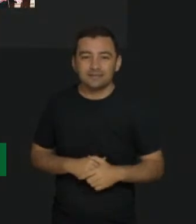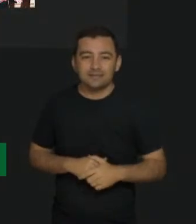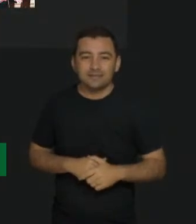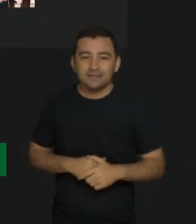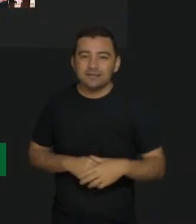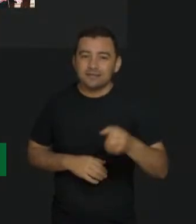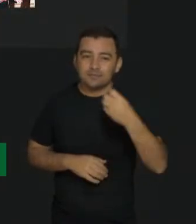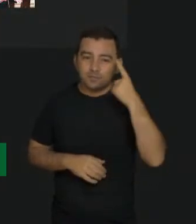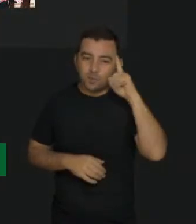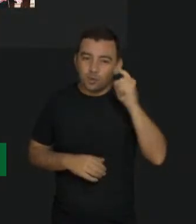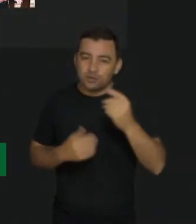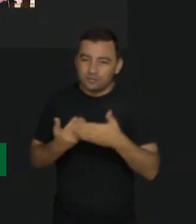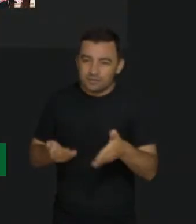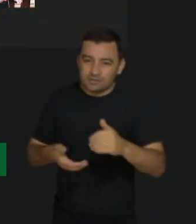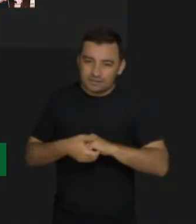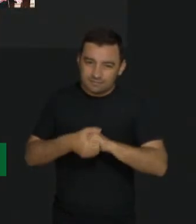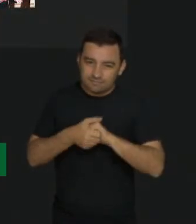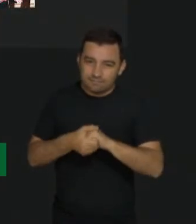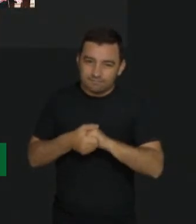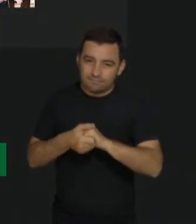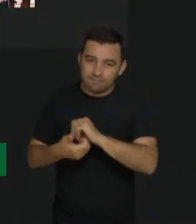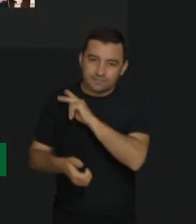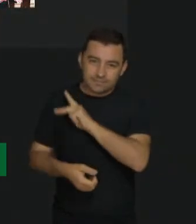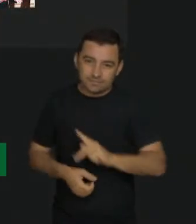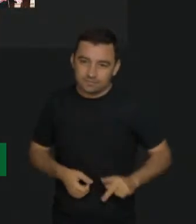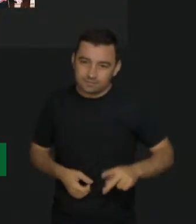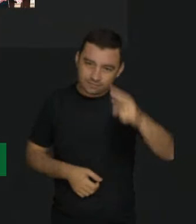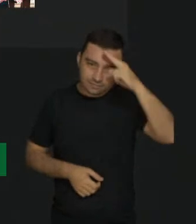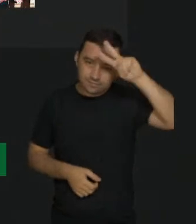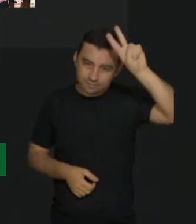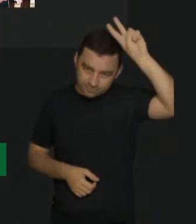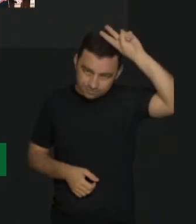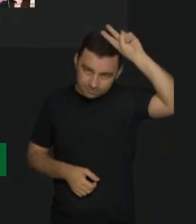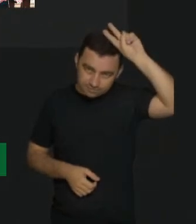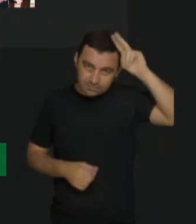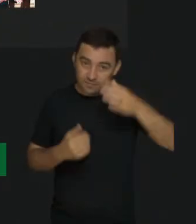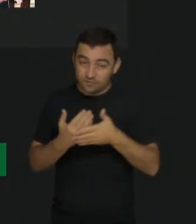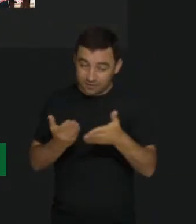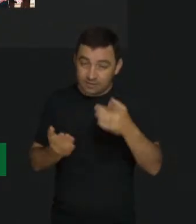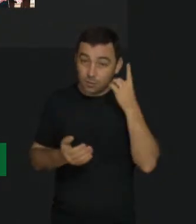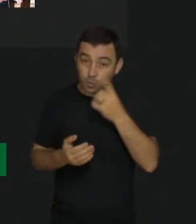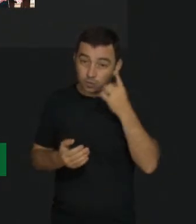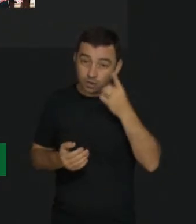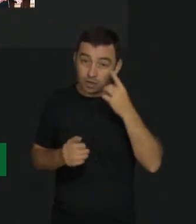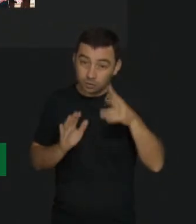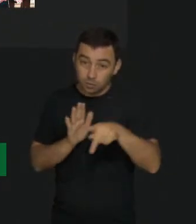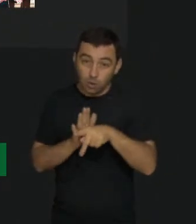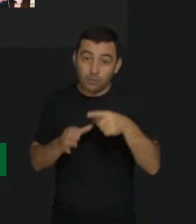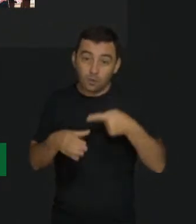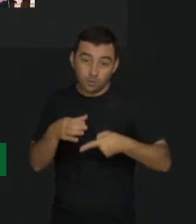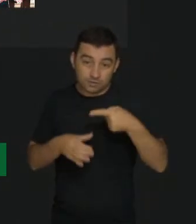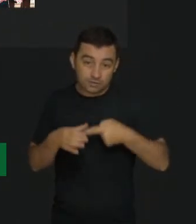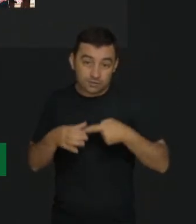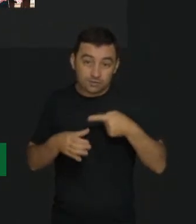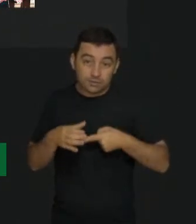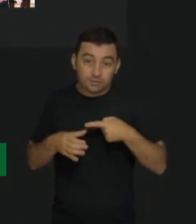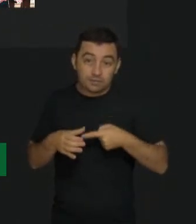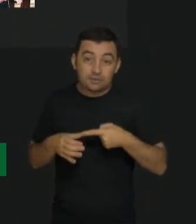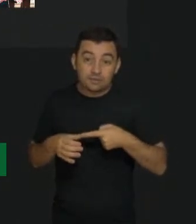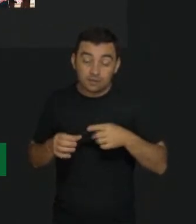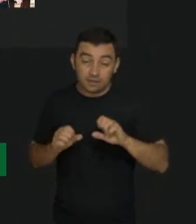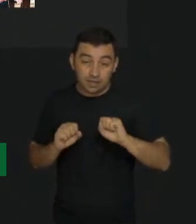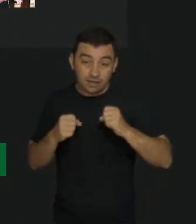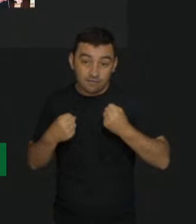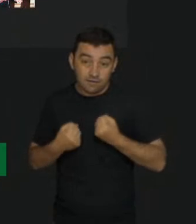dia quero cumprimentar o nosso Presidente Vicente carpre e os demais deputados aqui da comissão eh da